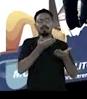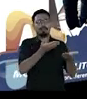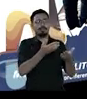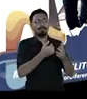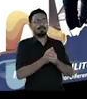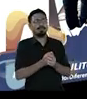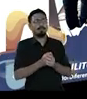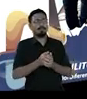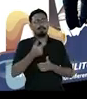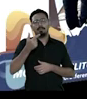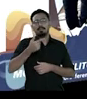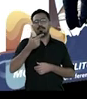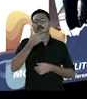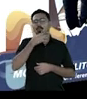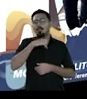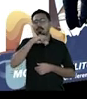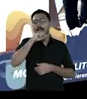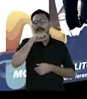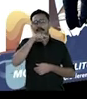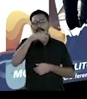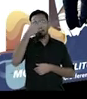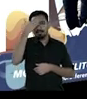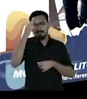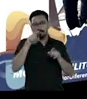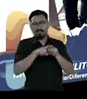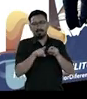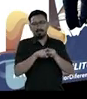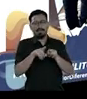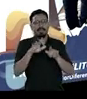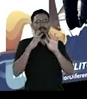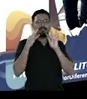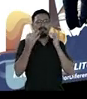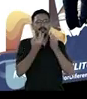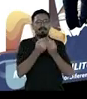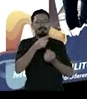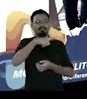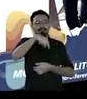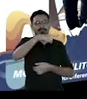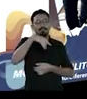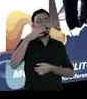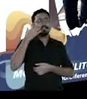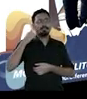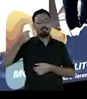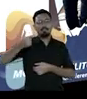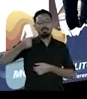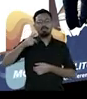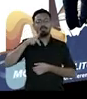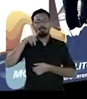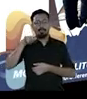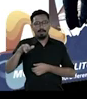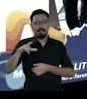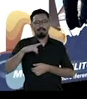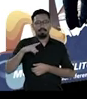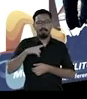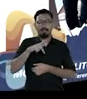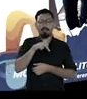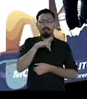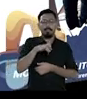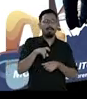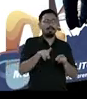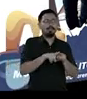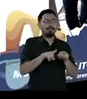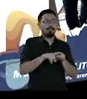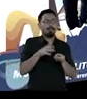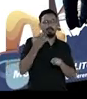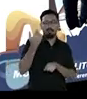foi o meu segundo pai, e ele sabe disso, e a família dele sabia disso. Eu tinha um segundo pai, eu tinha o meu pai, que na época